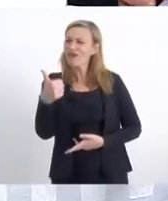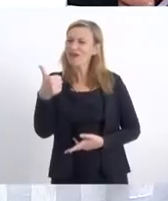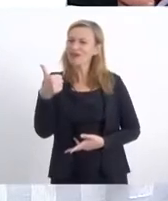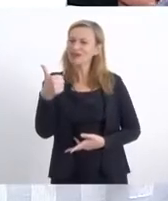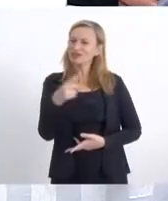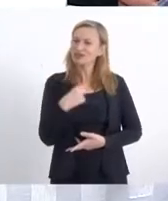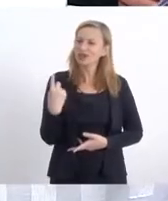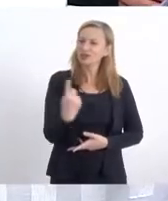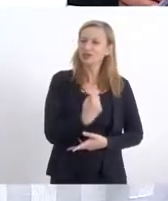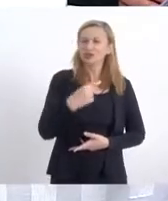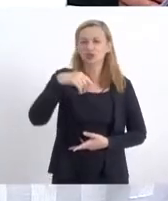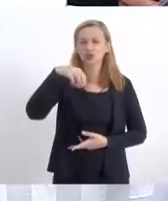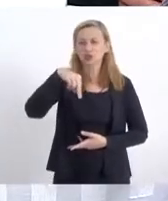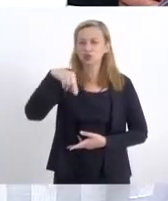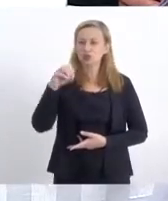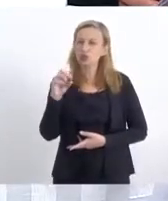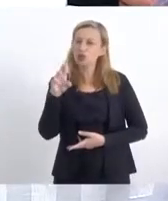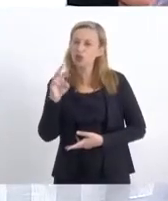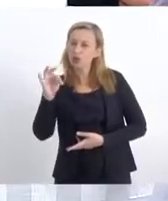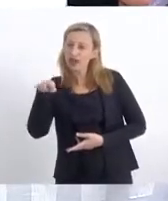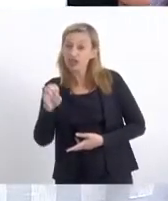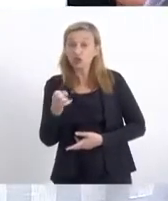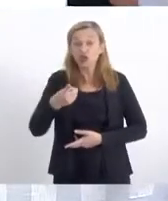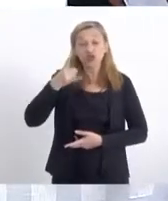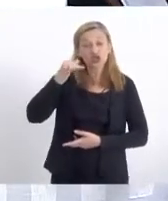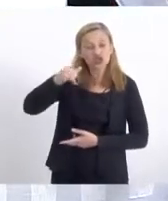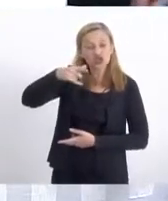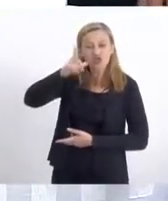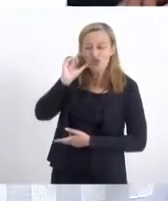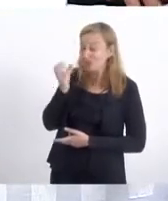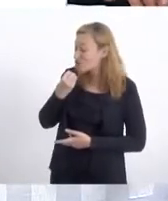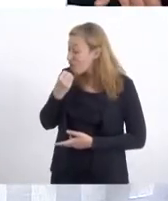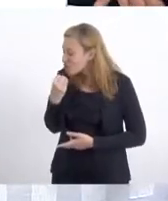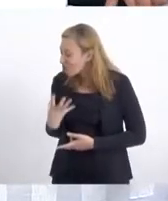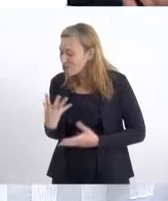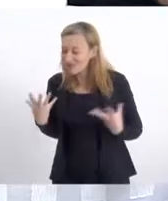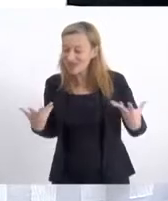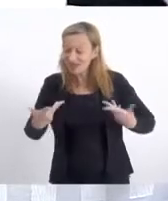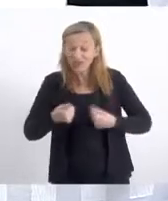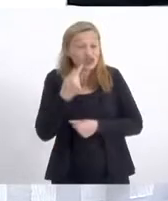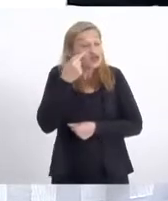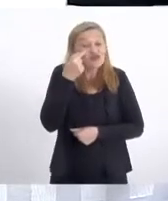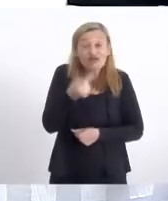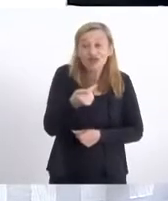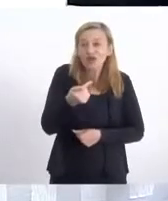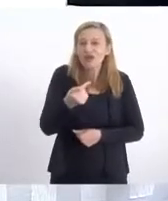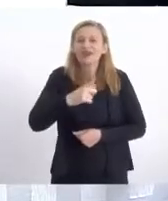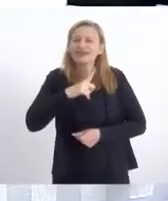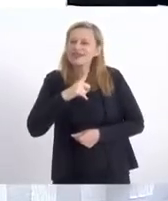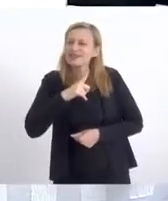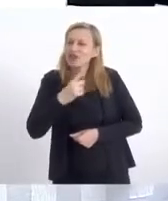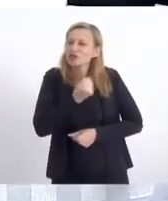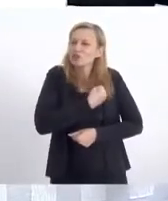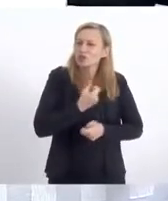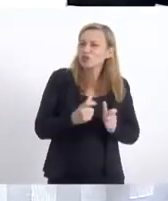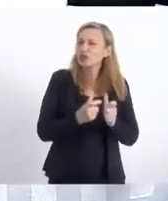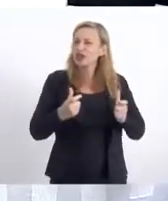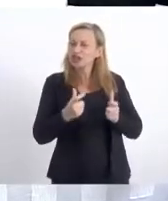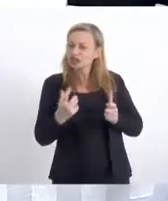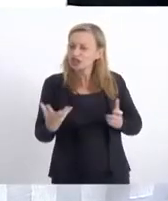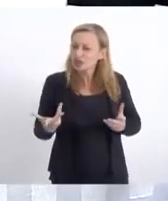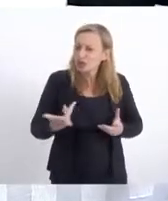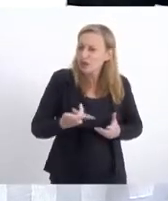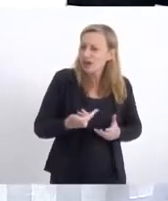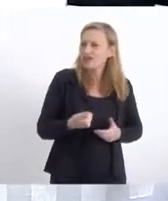para o nosso Noroeste. Então, no dia de ontem foi muito proveitoso, a gente viu que existe uma demanda de qualificação, existe